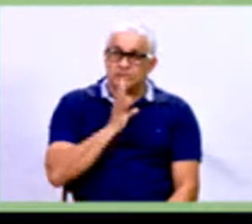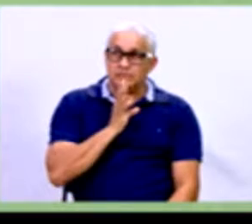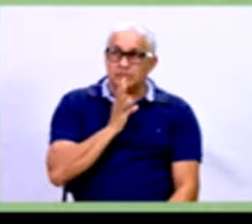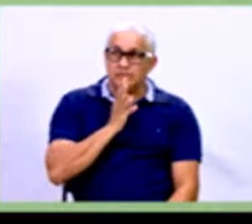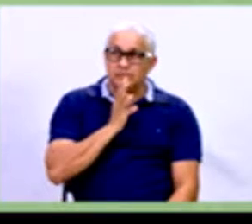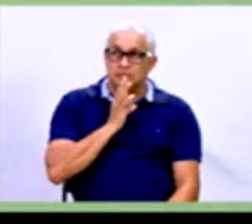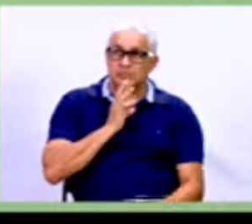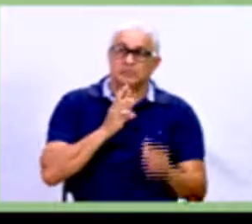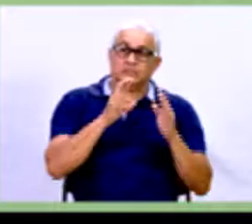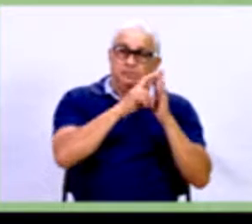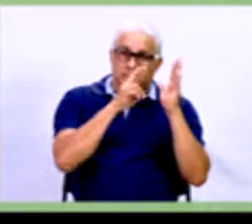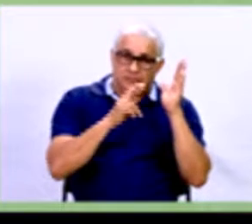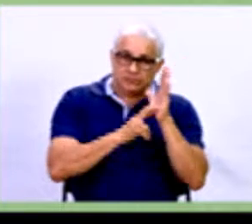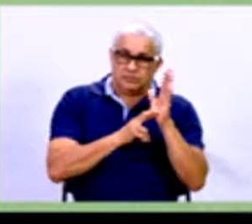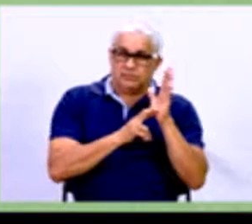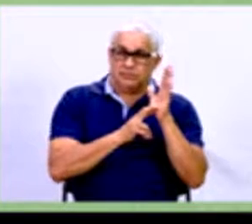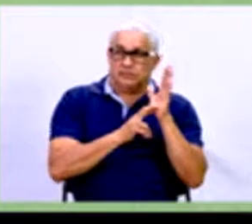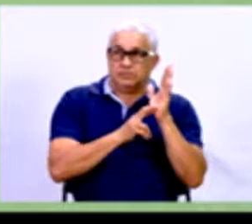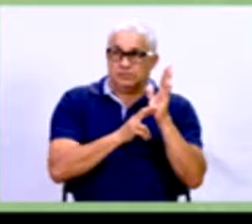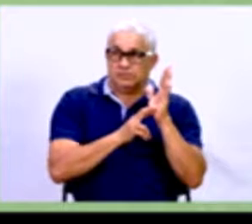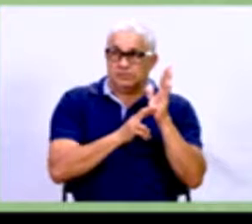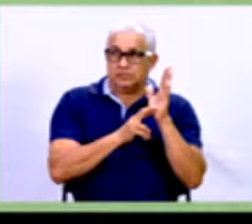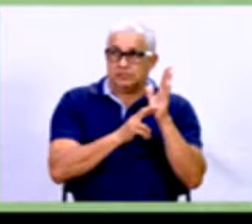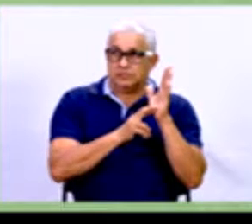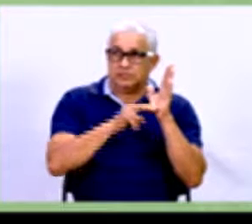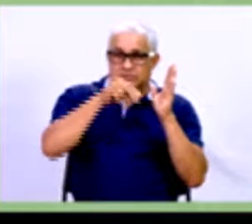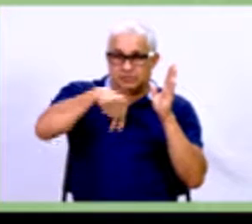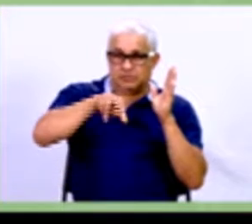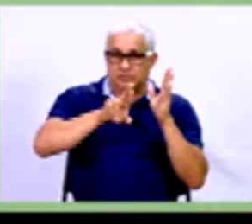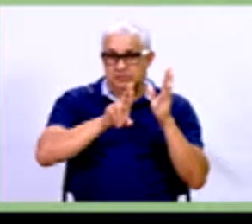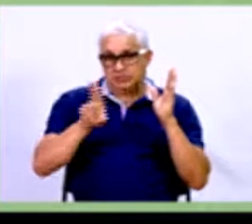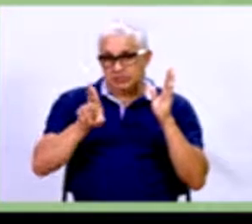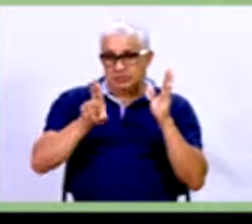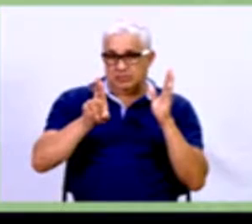conhecer as normas regulamentadoras chamadas de NRs,